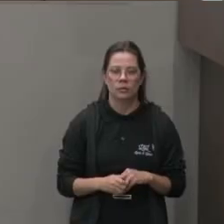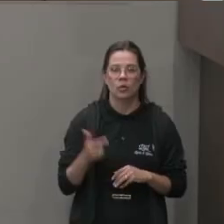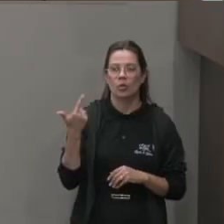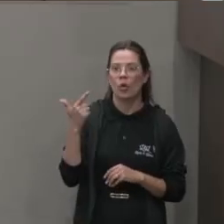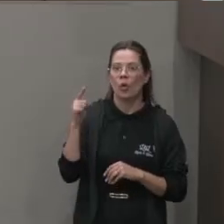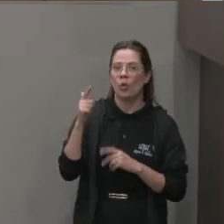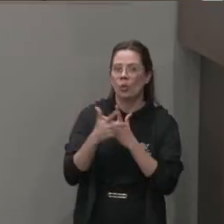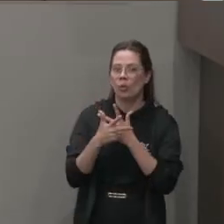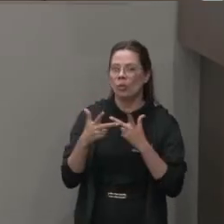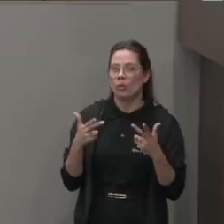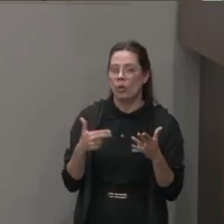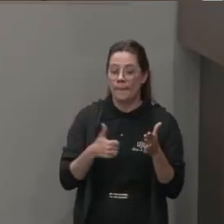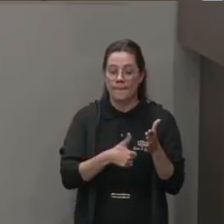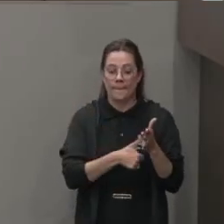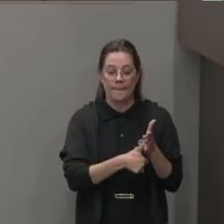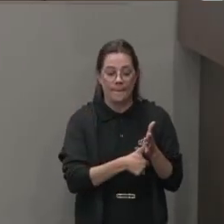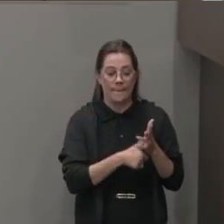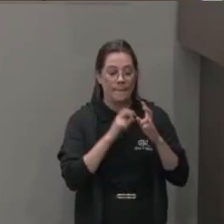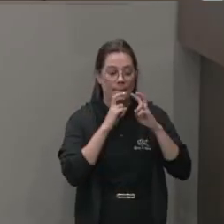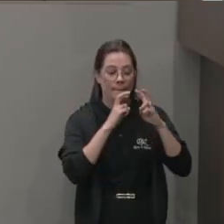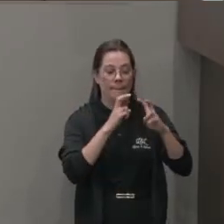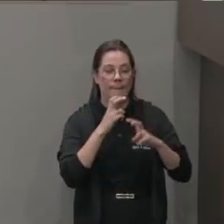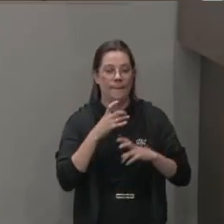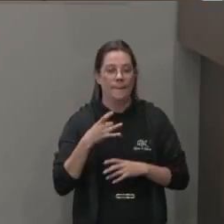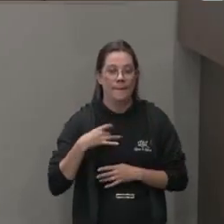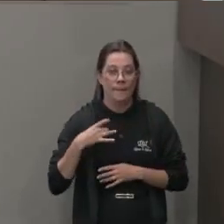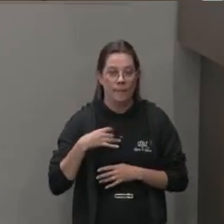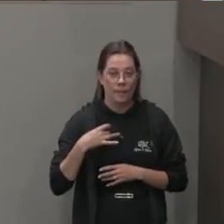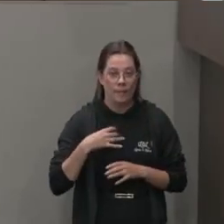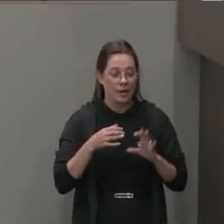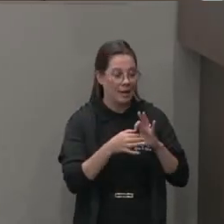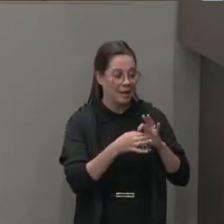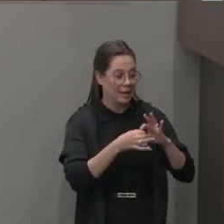Outra coisa, esse botão tem que ficar disponível